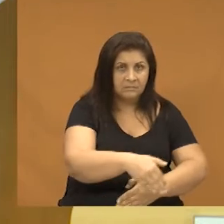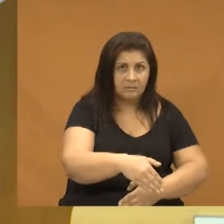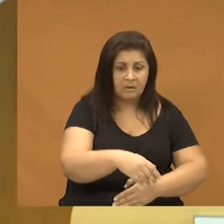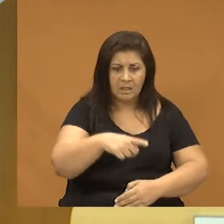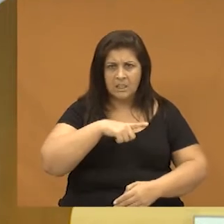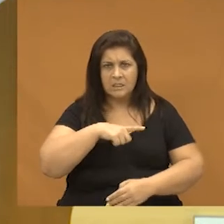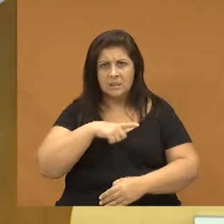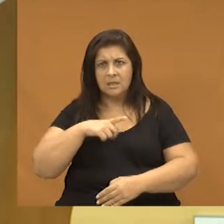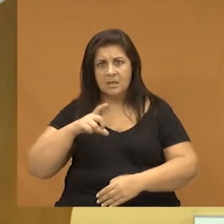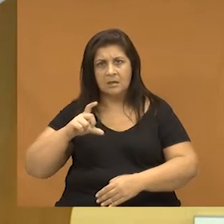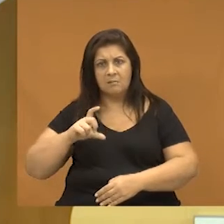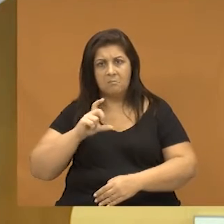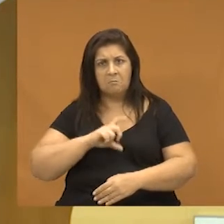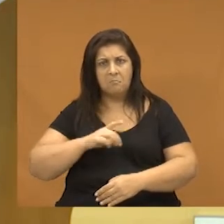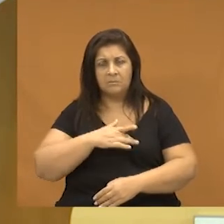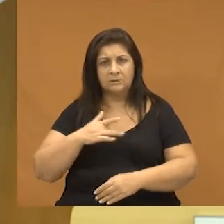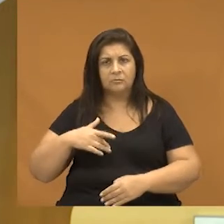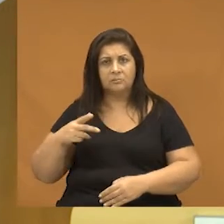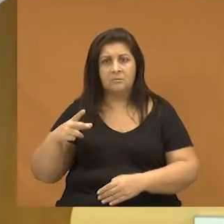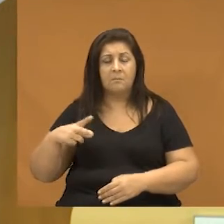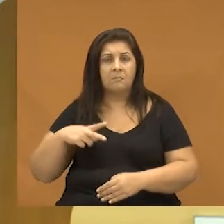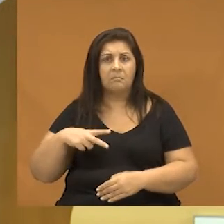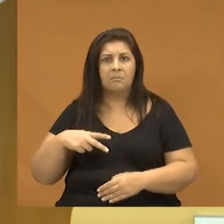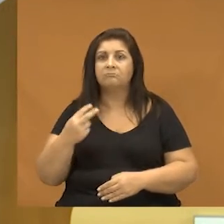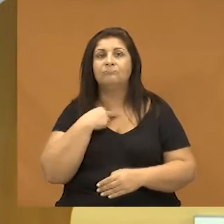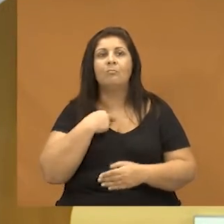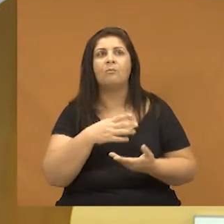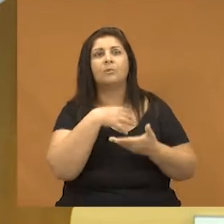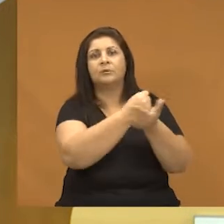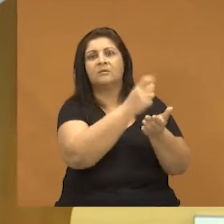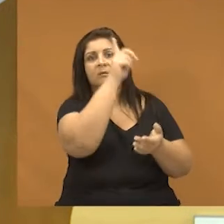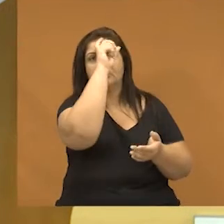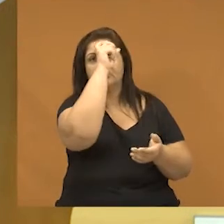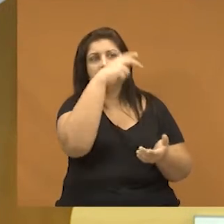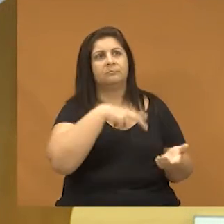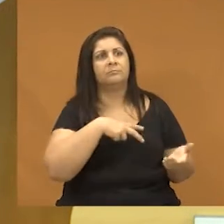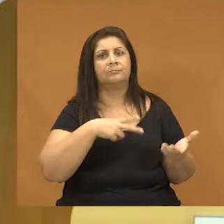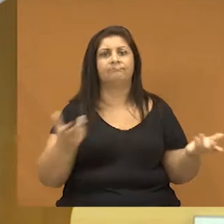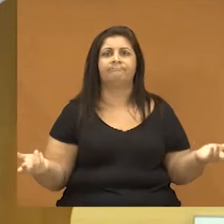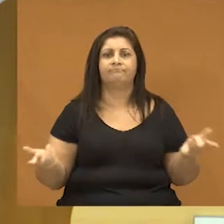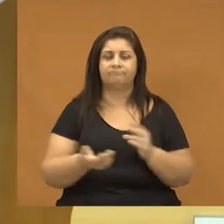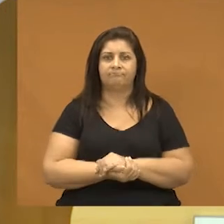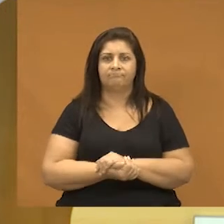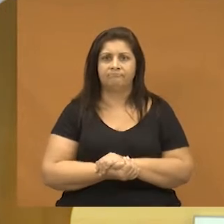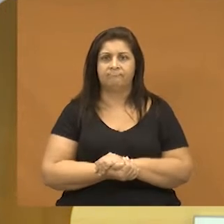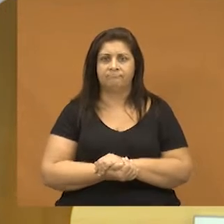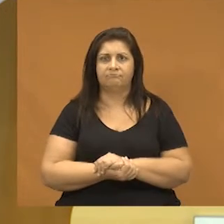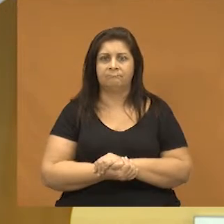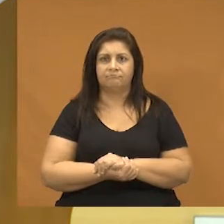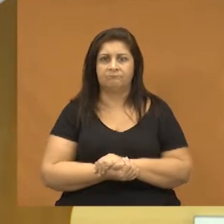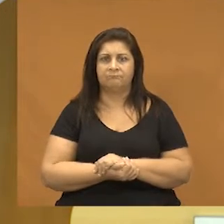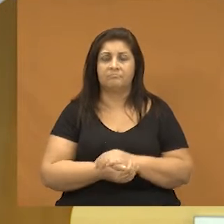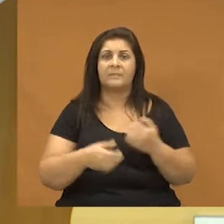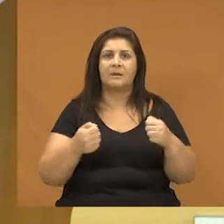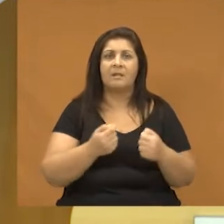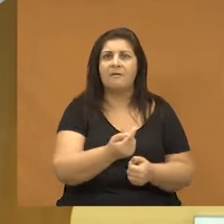convênio e não pode levar para o hospital aonde que é preciso. Tem que